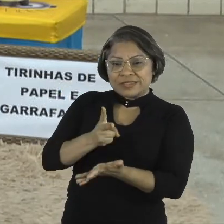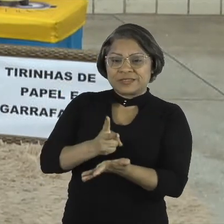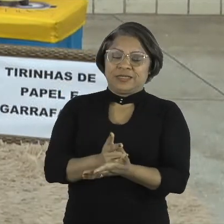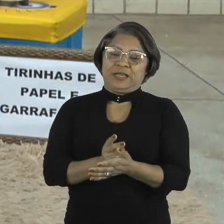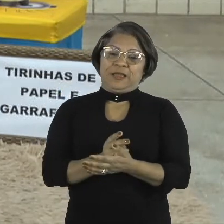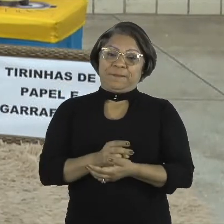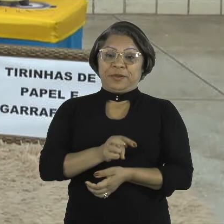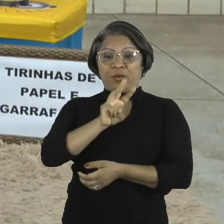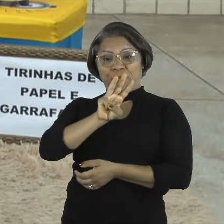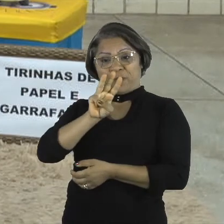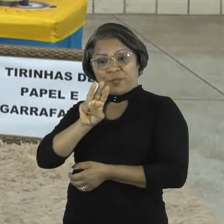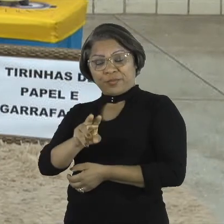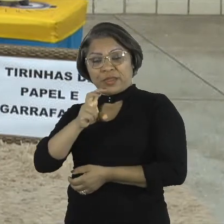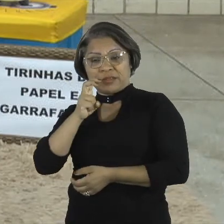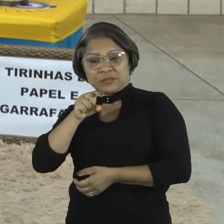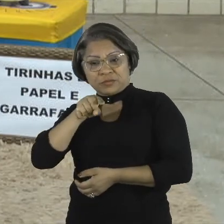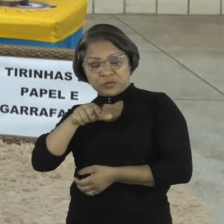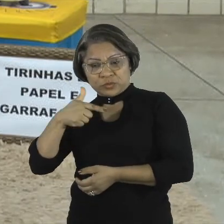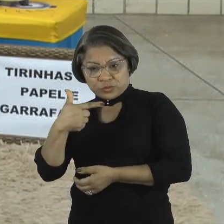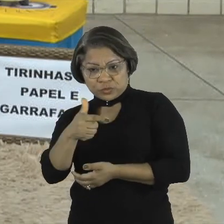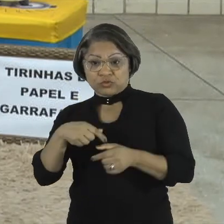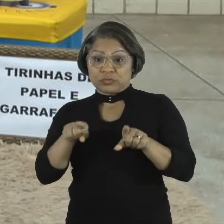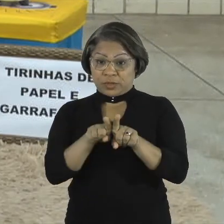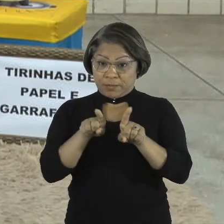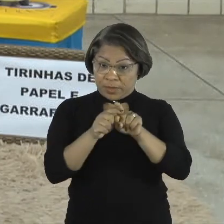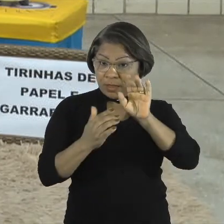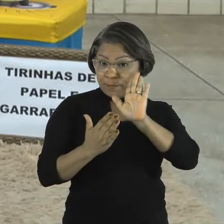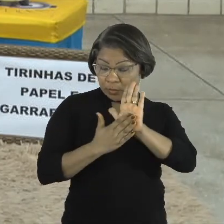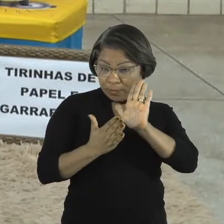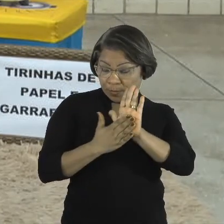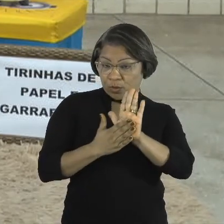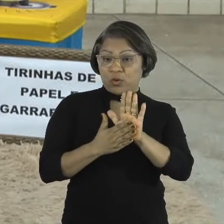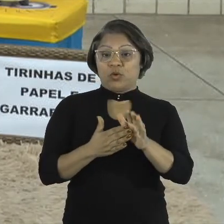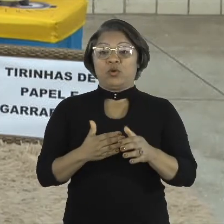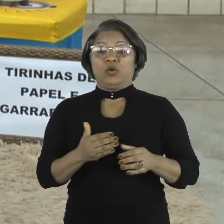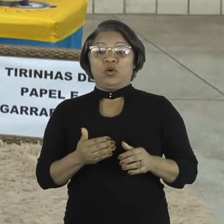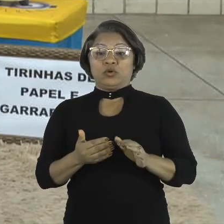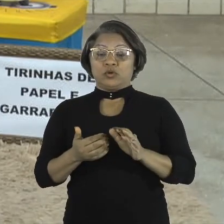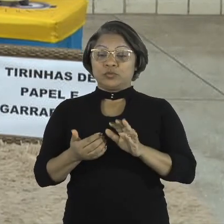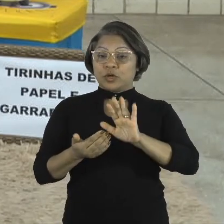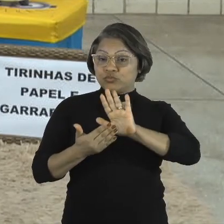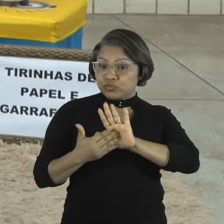você. Também as propostas estarão disponíveis no canal